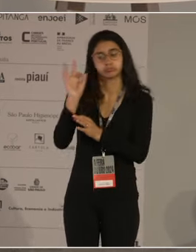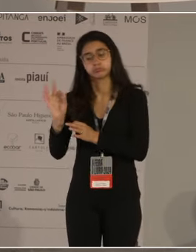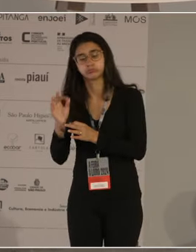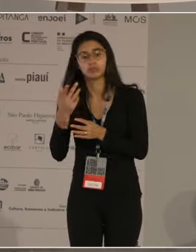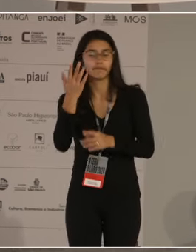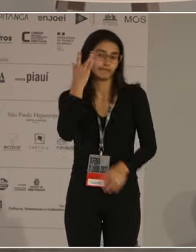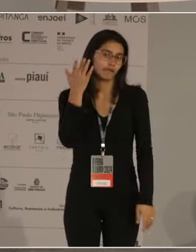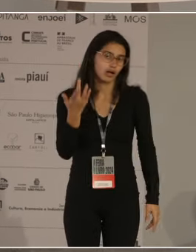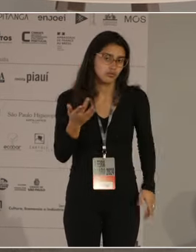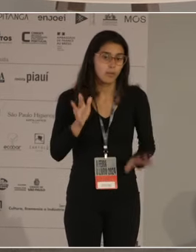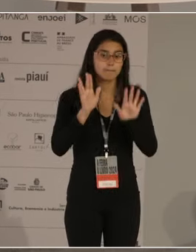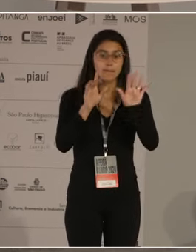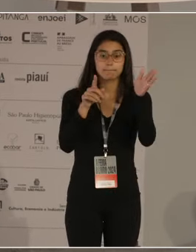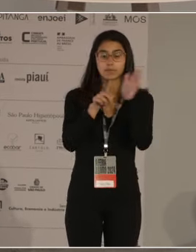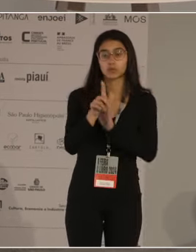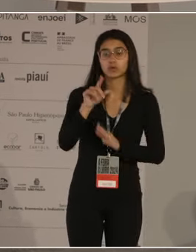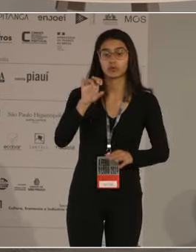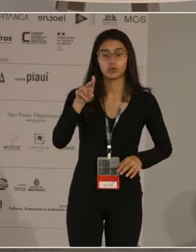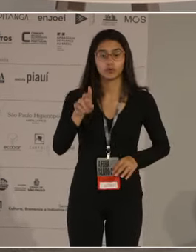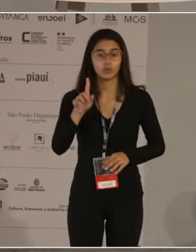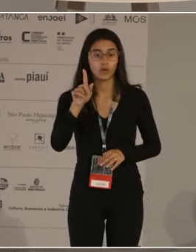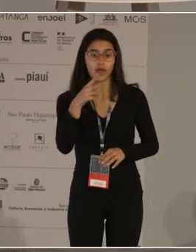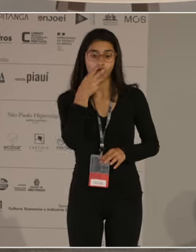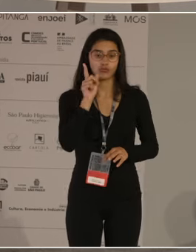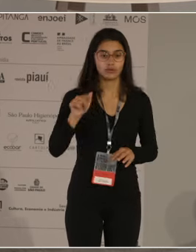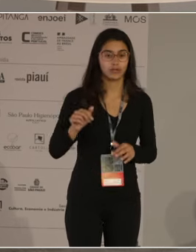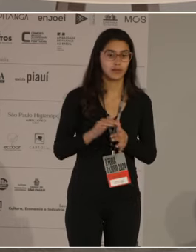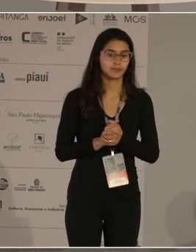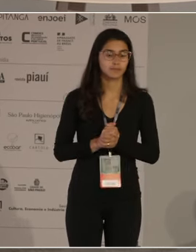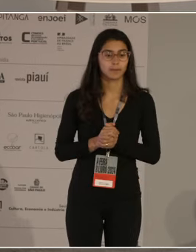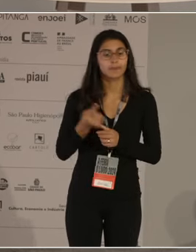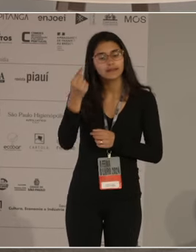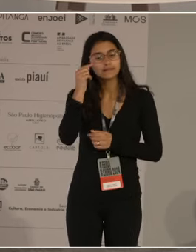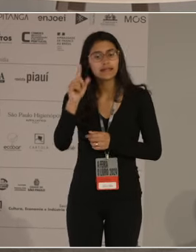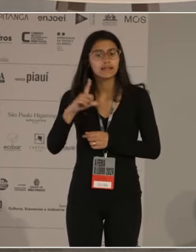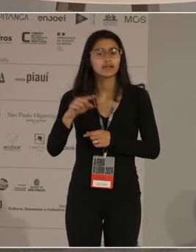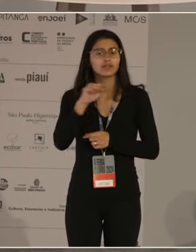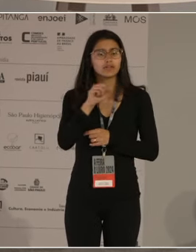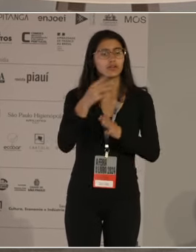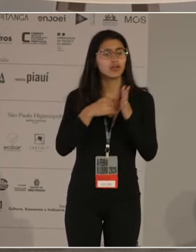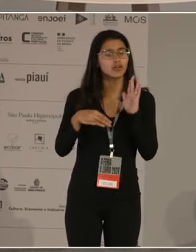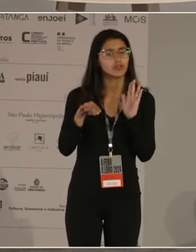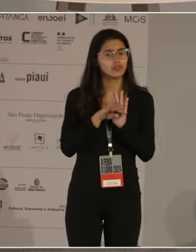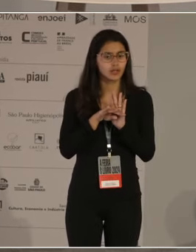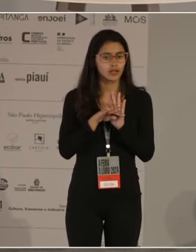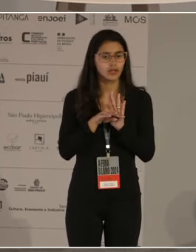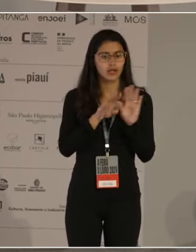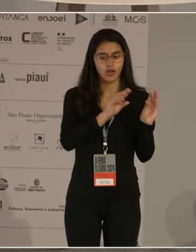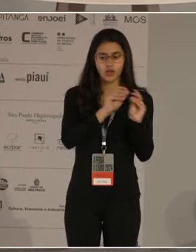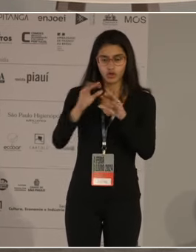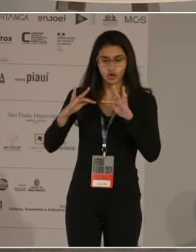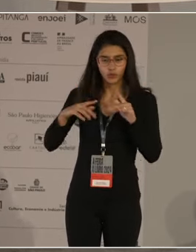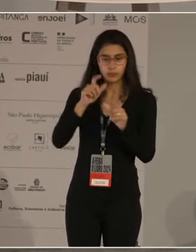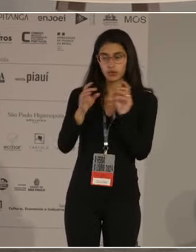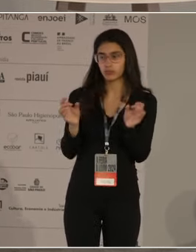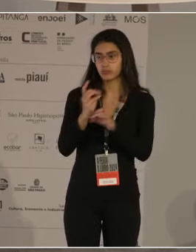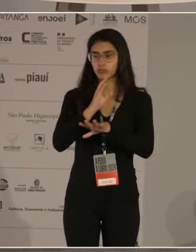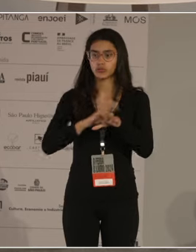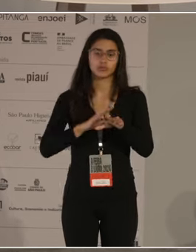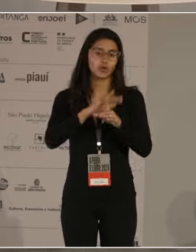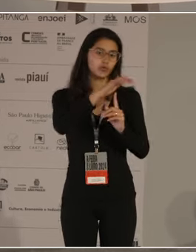tão fácil. Mas a pergunta do Edu, eu acho que é isso, era essa ideia de que você chega, tira todo mundo e pronto, fez